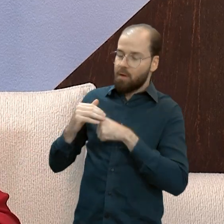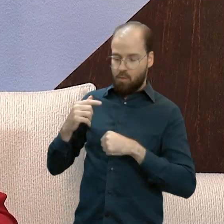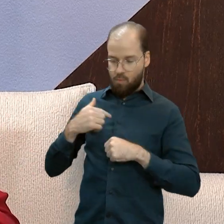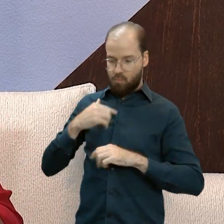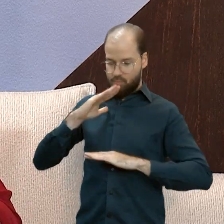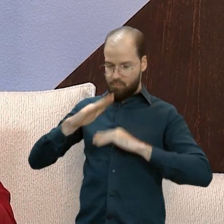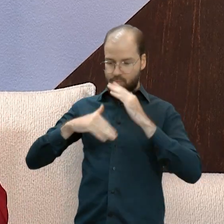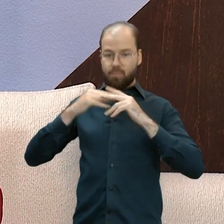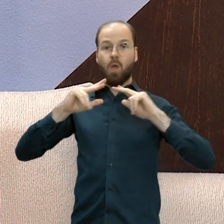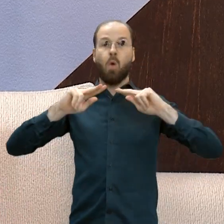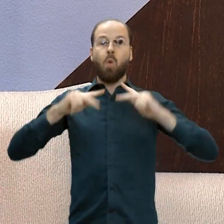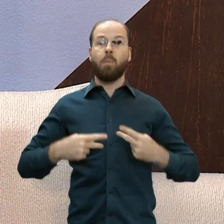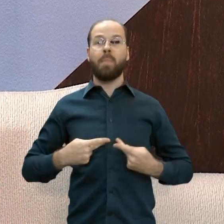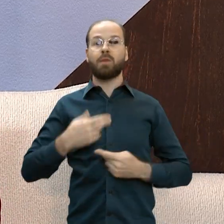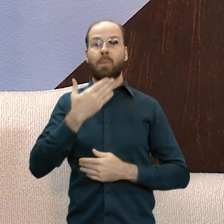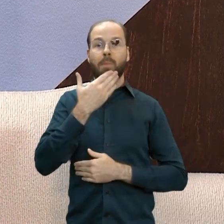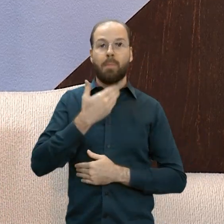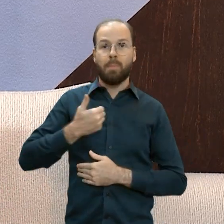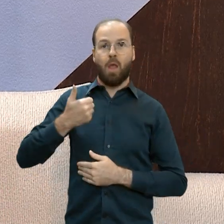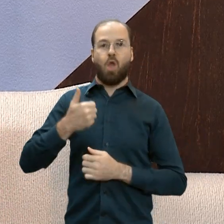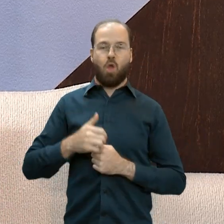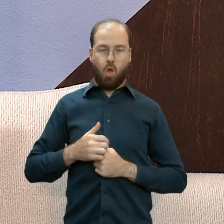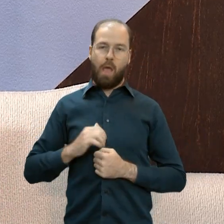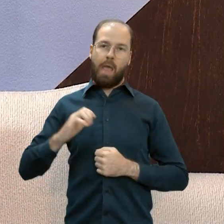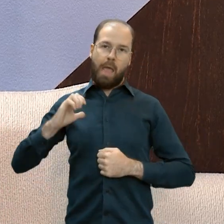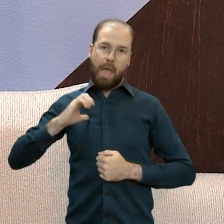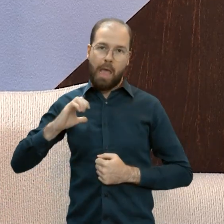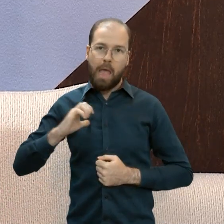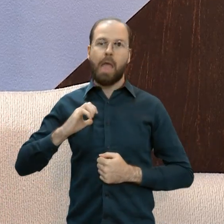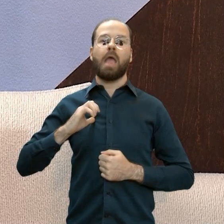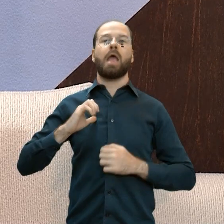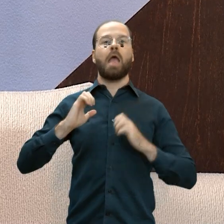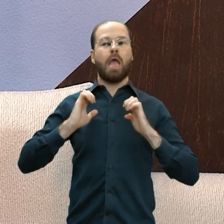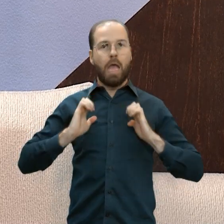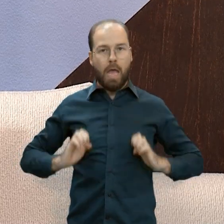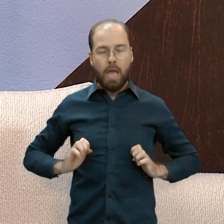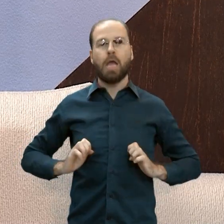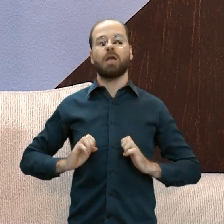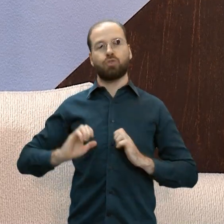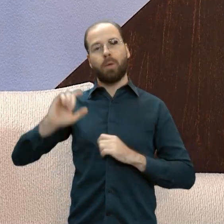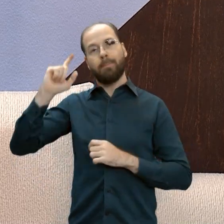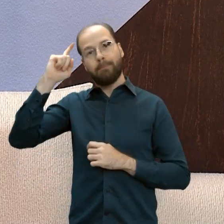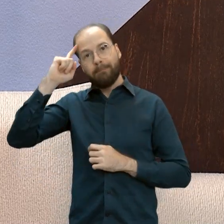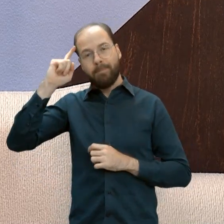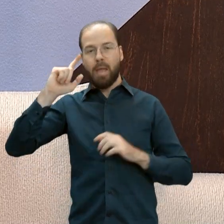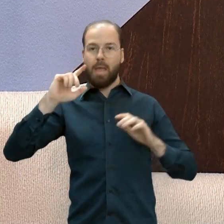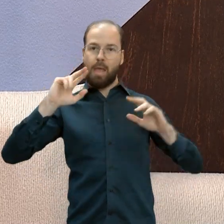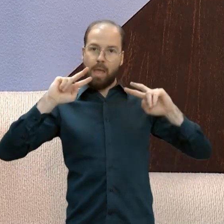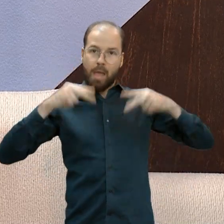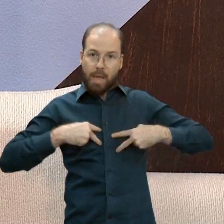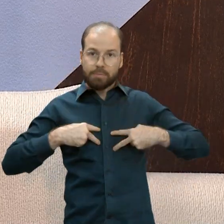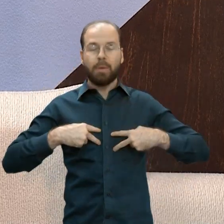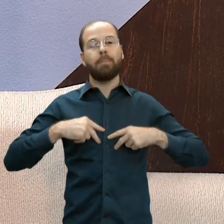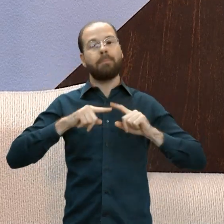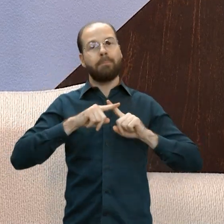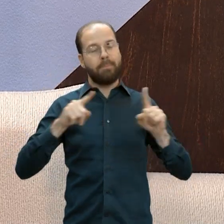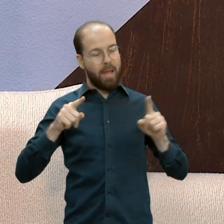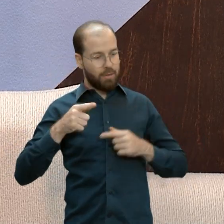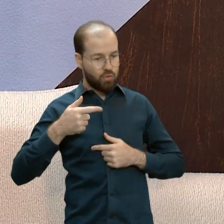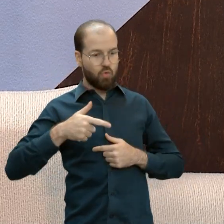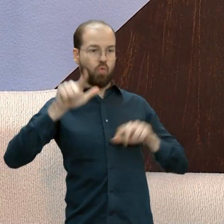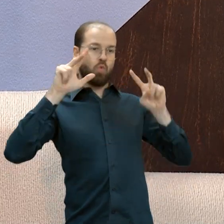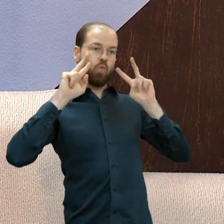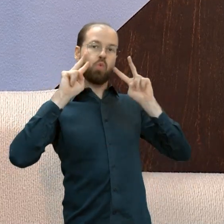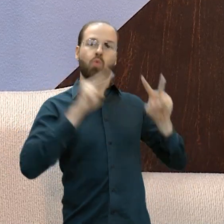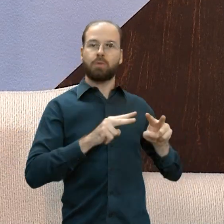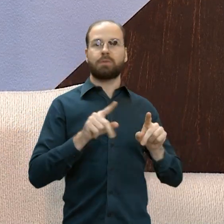melhor. Seja um ser humano ético, um ser humano que pensa em si, mas pensa no outro também.